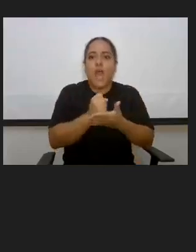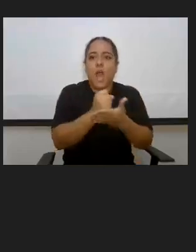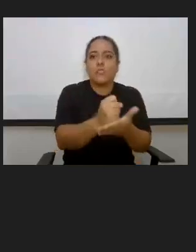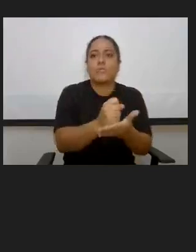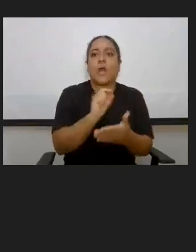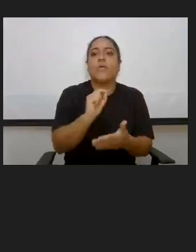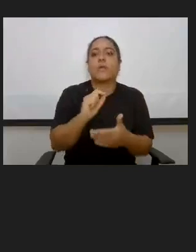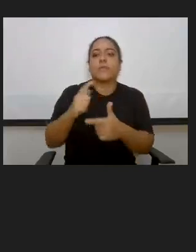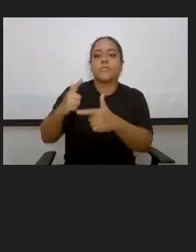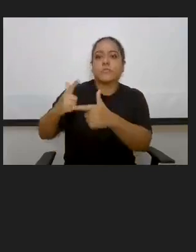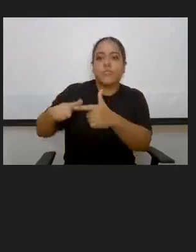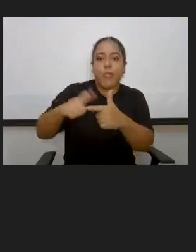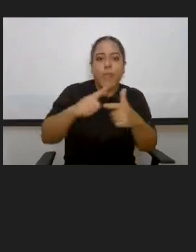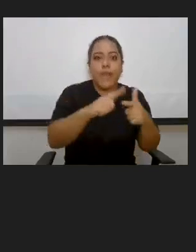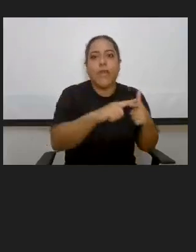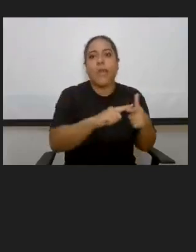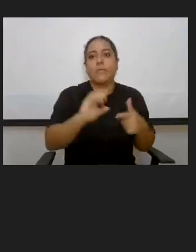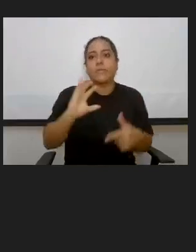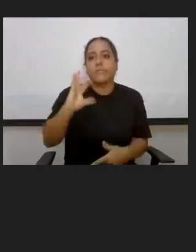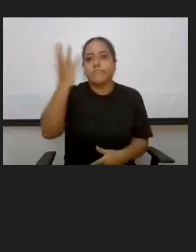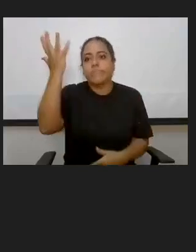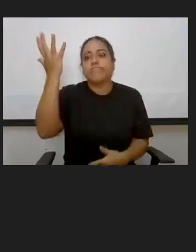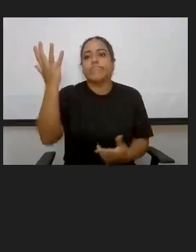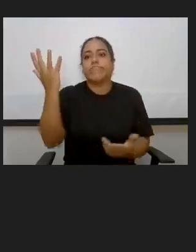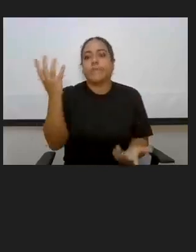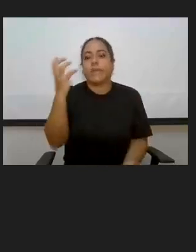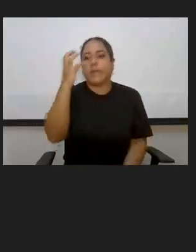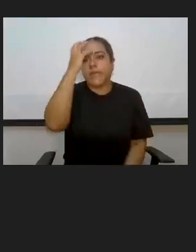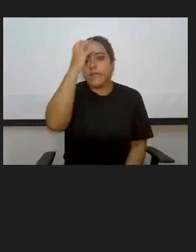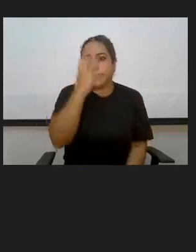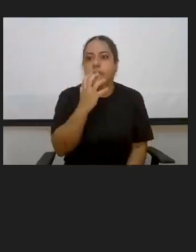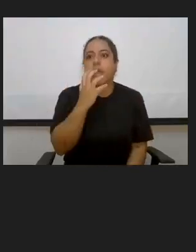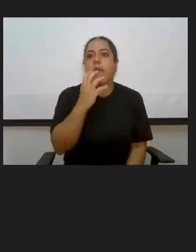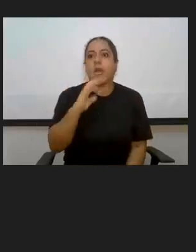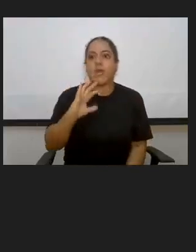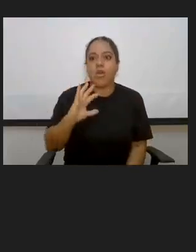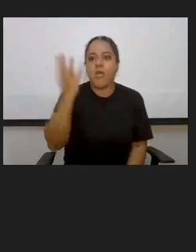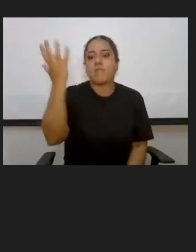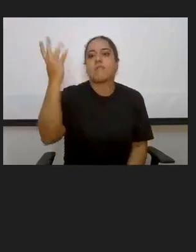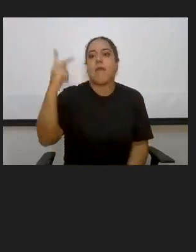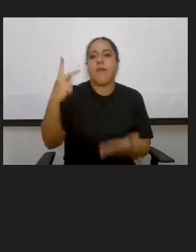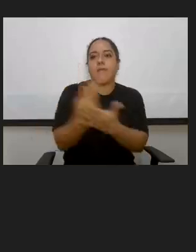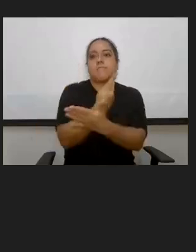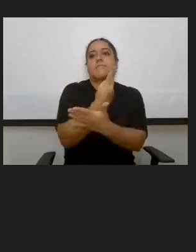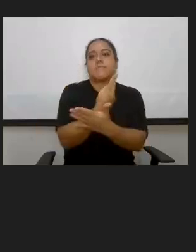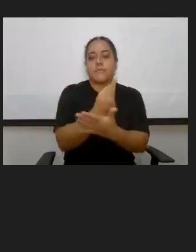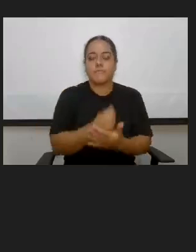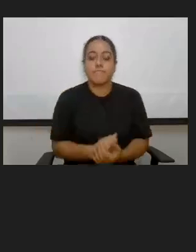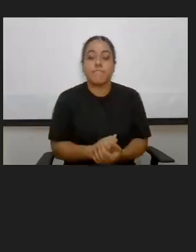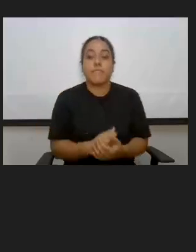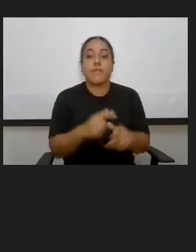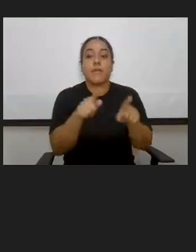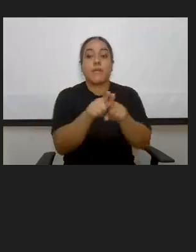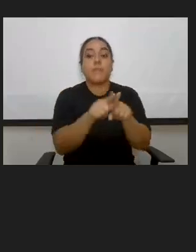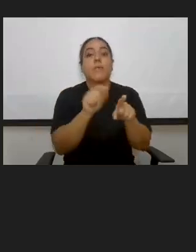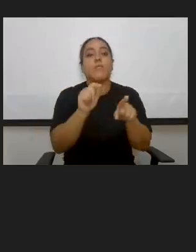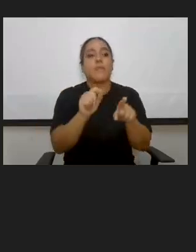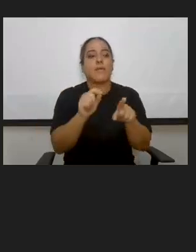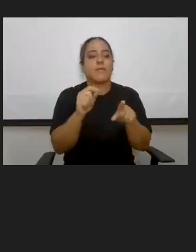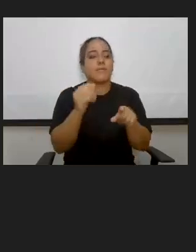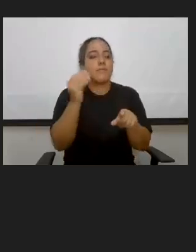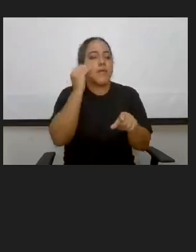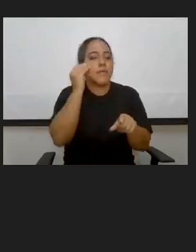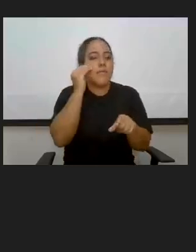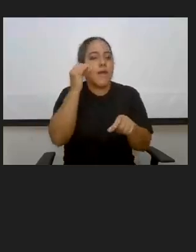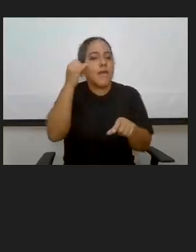crise, né, em momentos severos aí de situações que acontecem, quanto lidar com a prevenção e